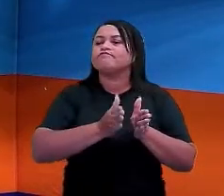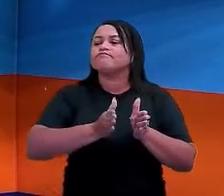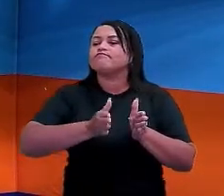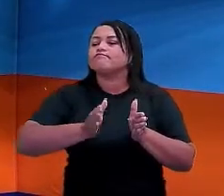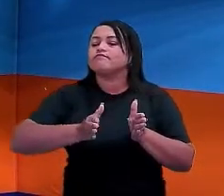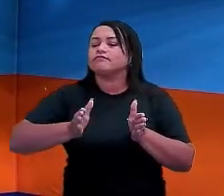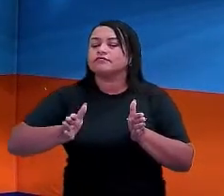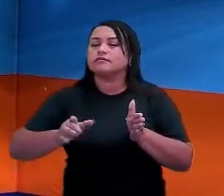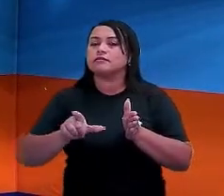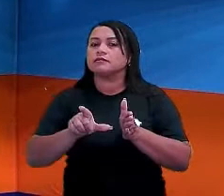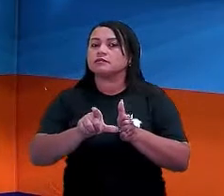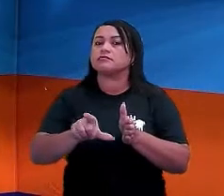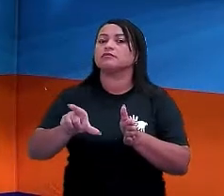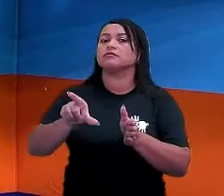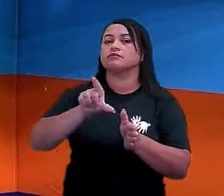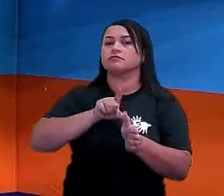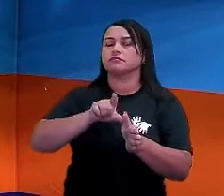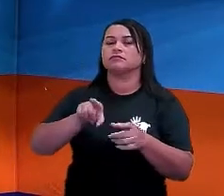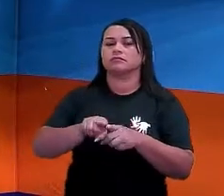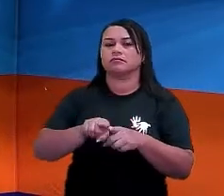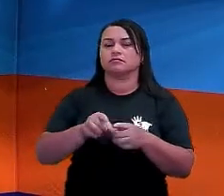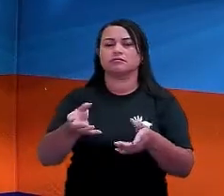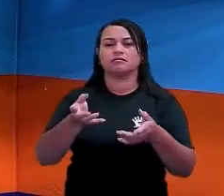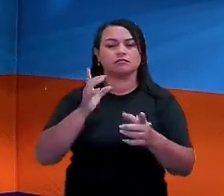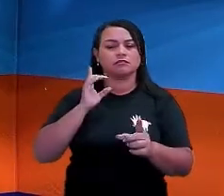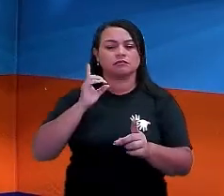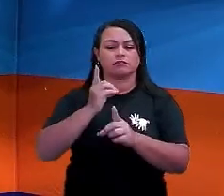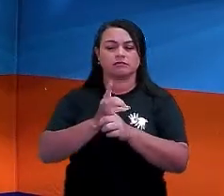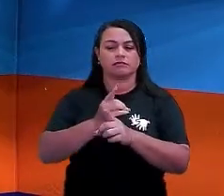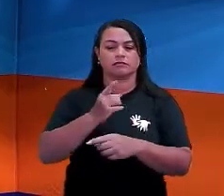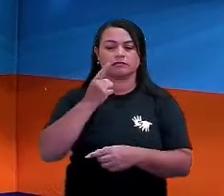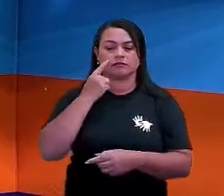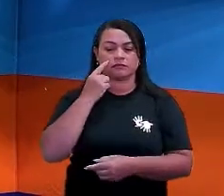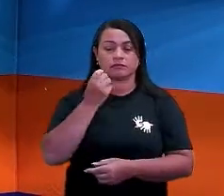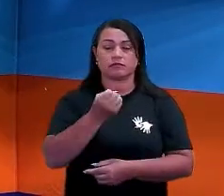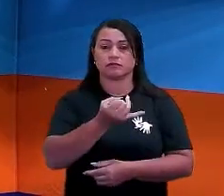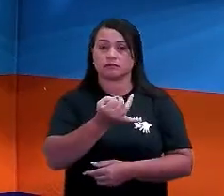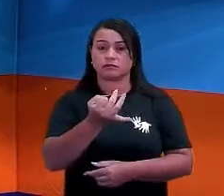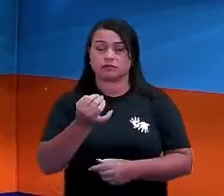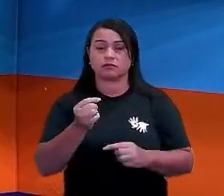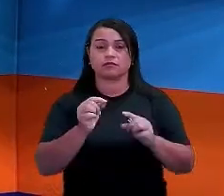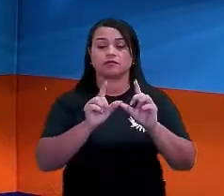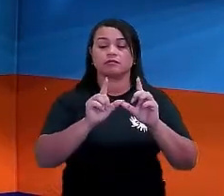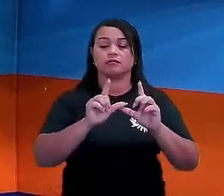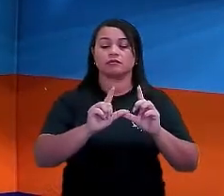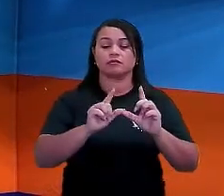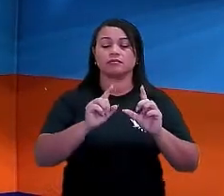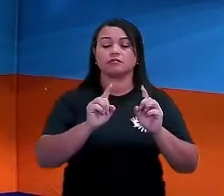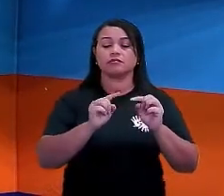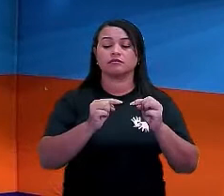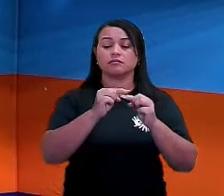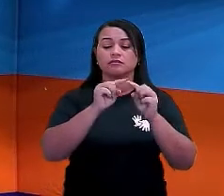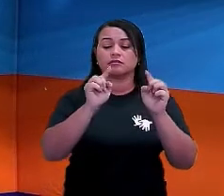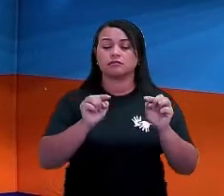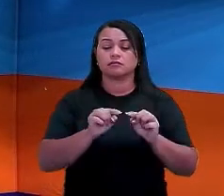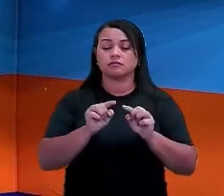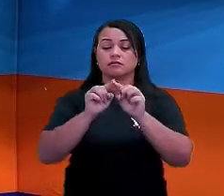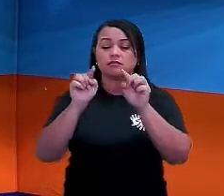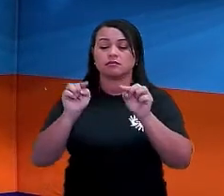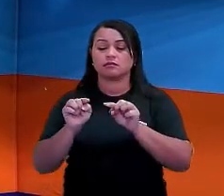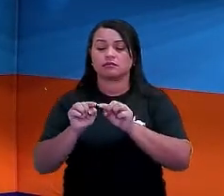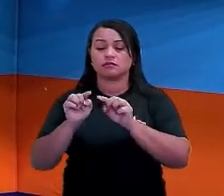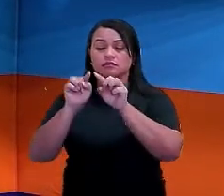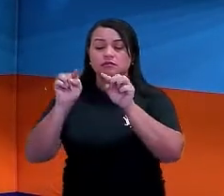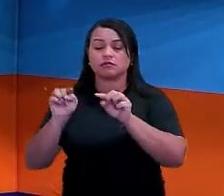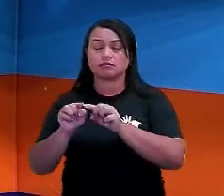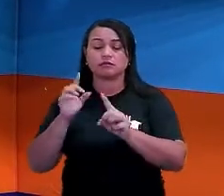termo anterior ao que eu quero descobrir. Então, ó, quantos cubos formarão a próxima figura e como